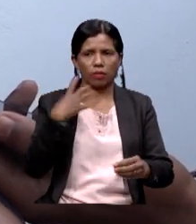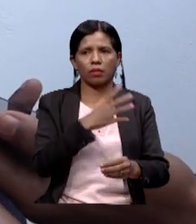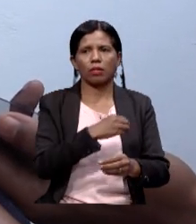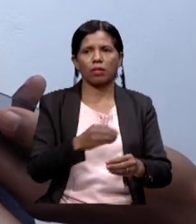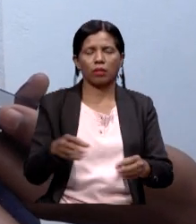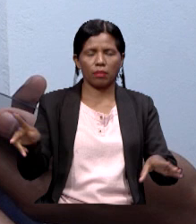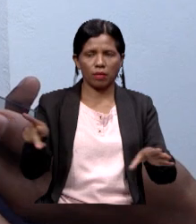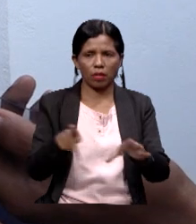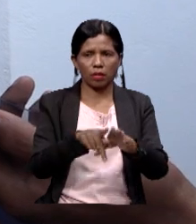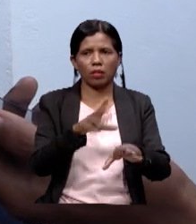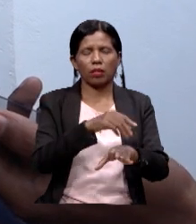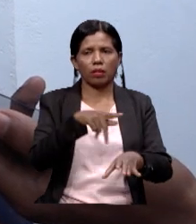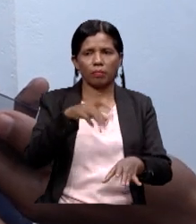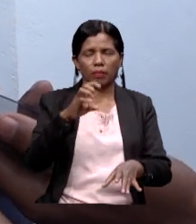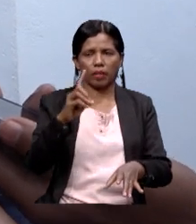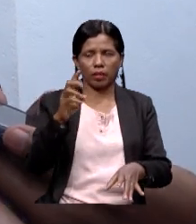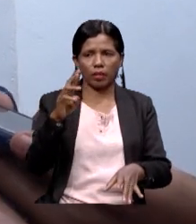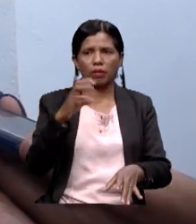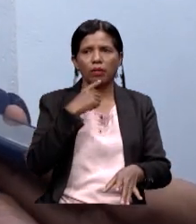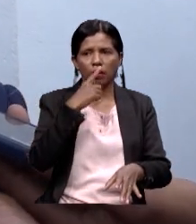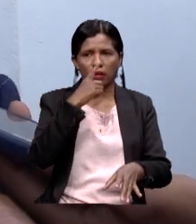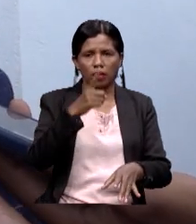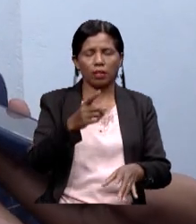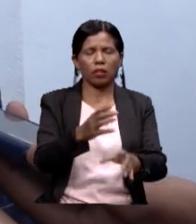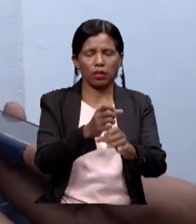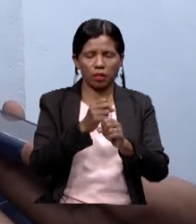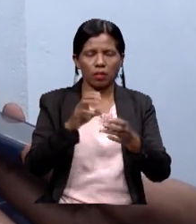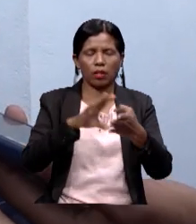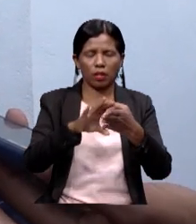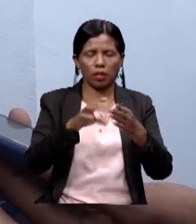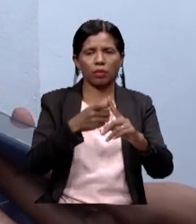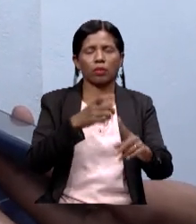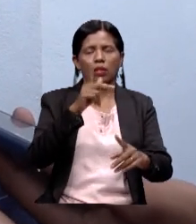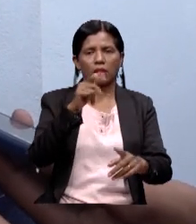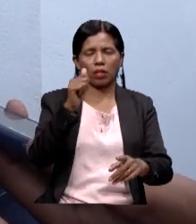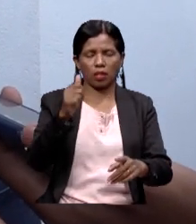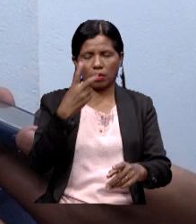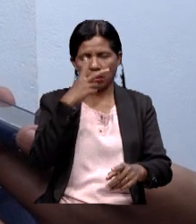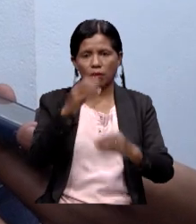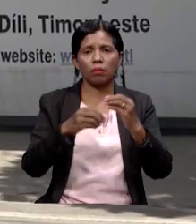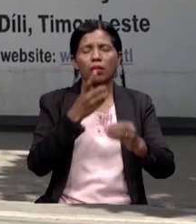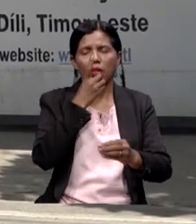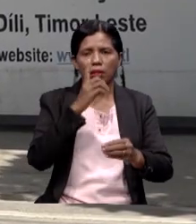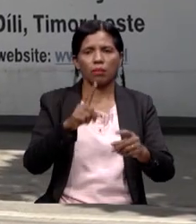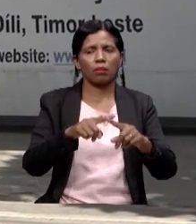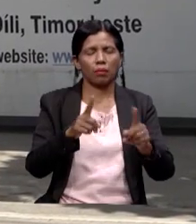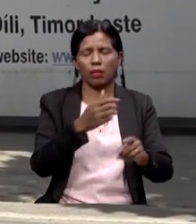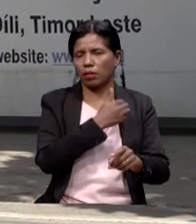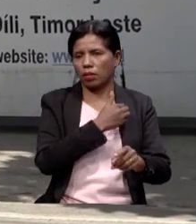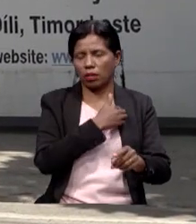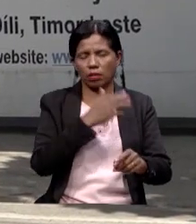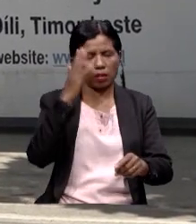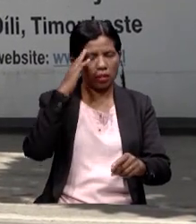reunião Conselho Ministro, Pedro dos Reis reconhece, nesse duni carta Rosicac, rodi presta declaração, mas vai ser o que tem